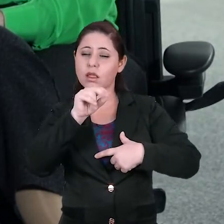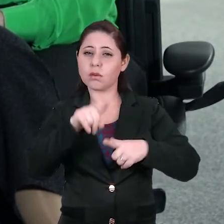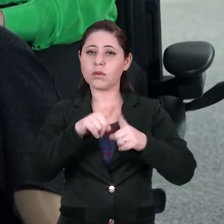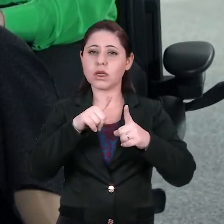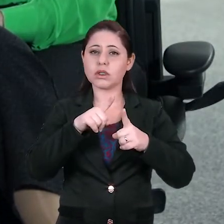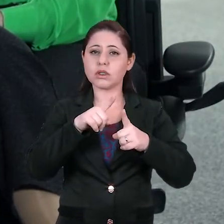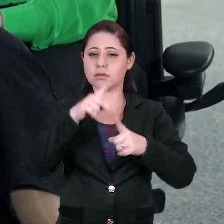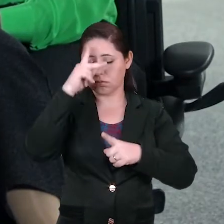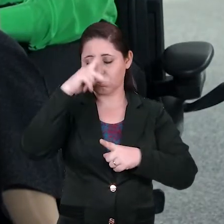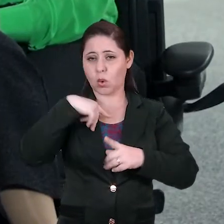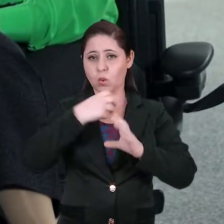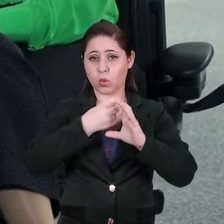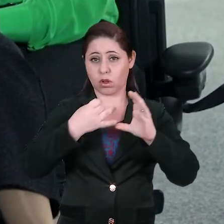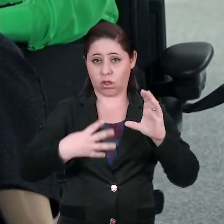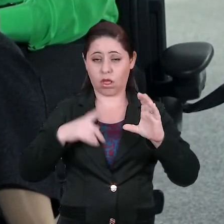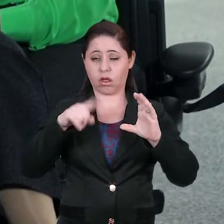Marisa?